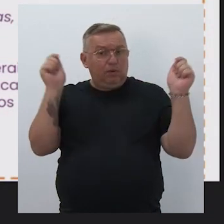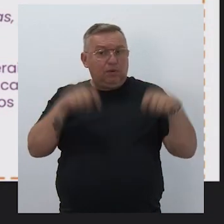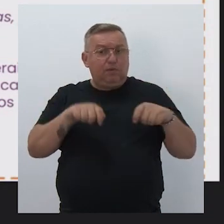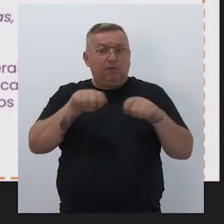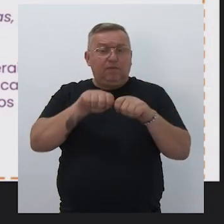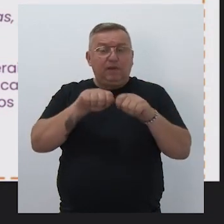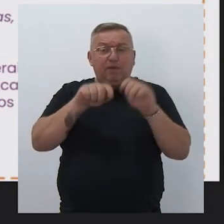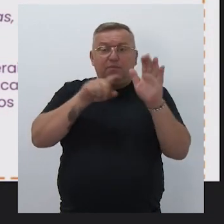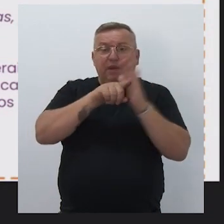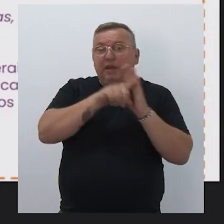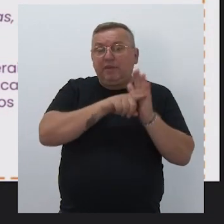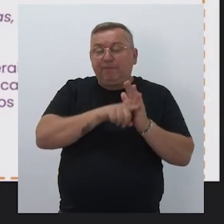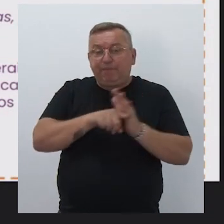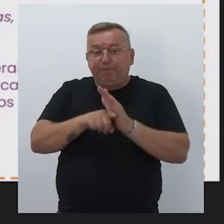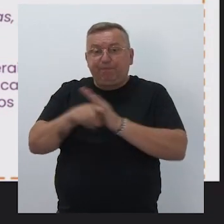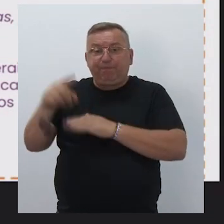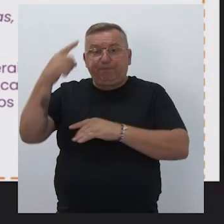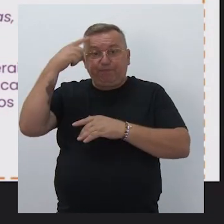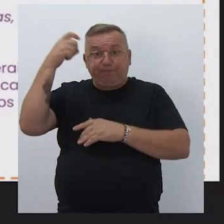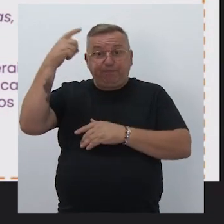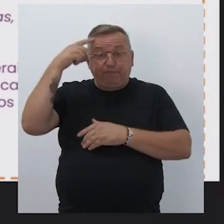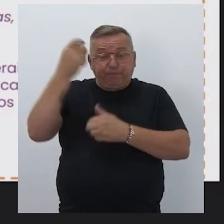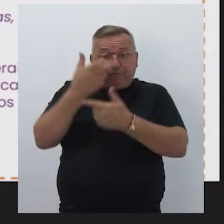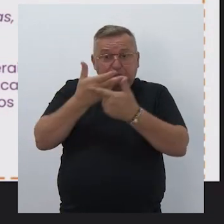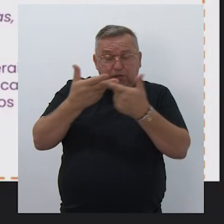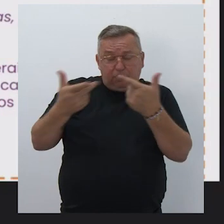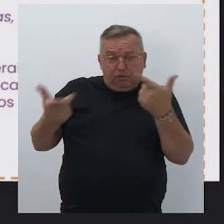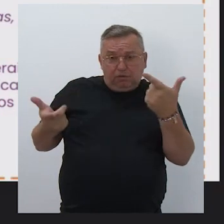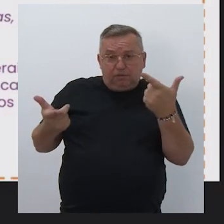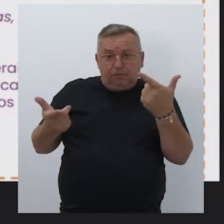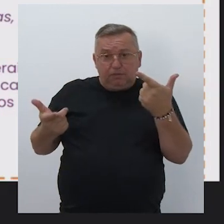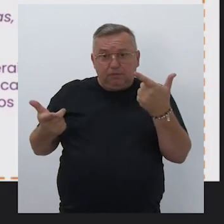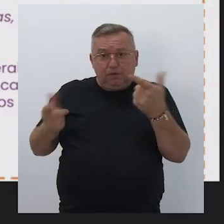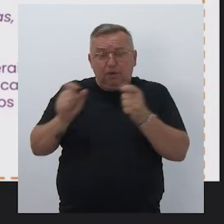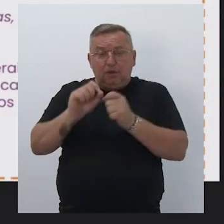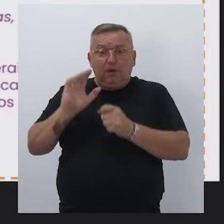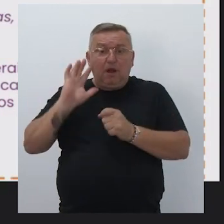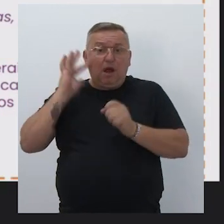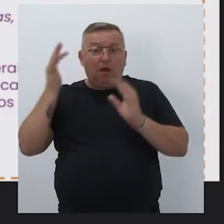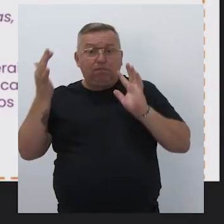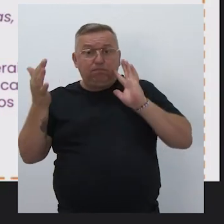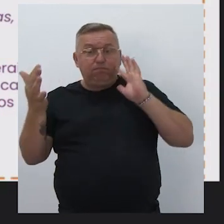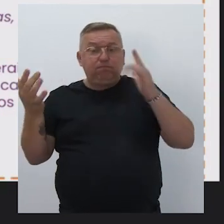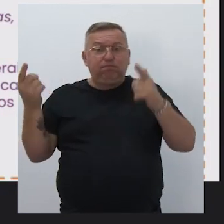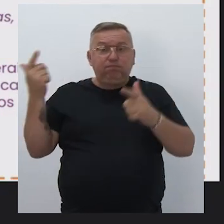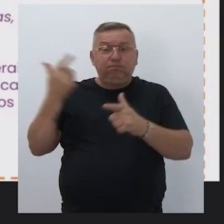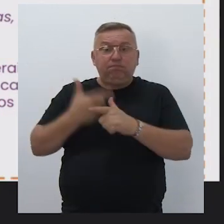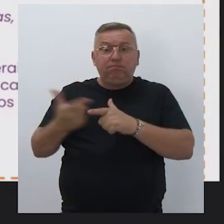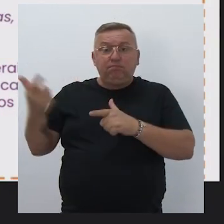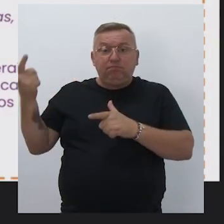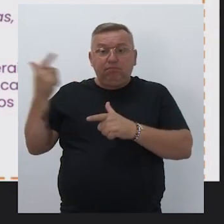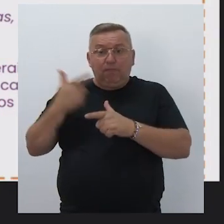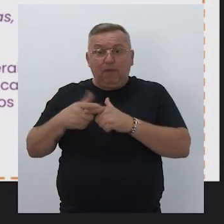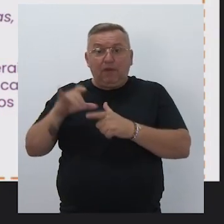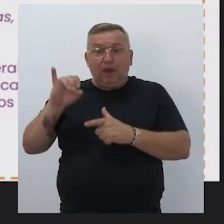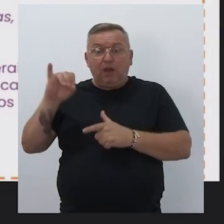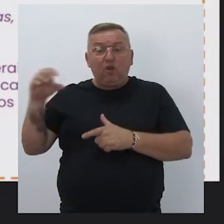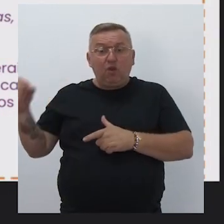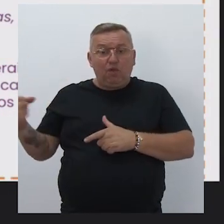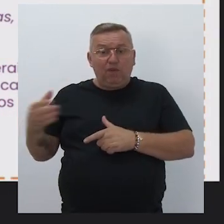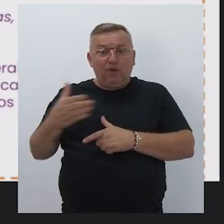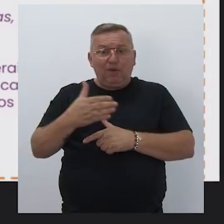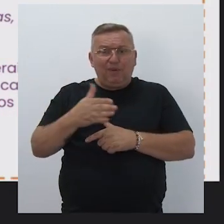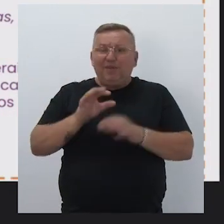realizar pesquisas, de criar coisas, de resolver problemas, de ser inovador, eu